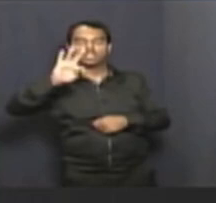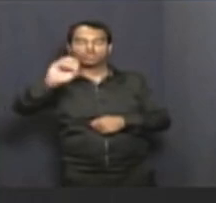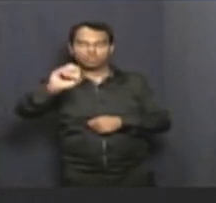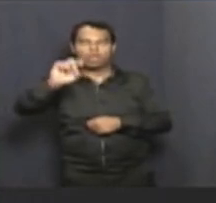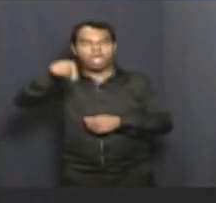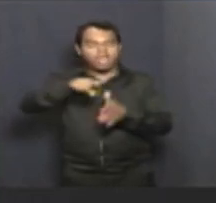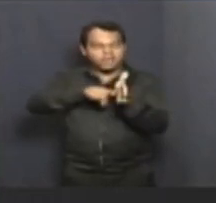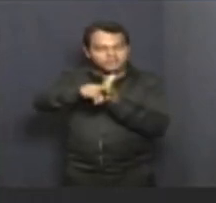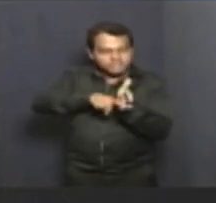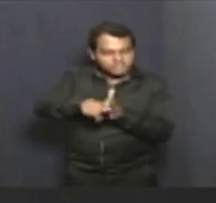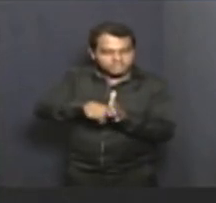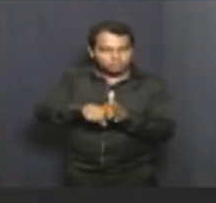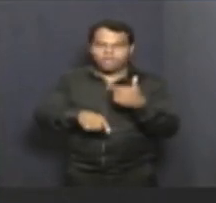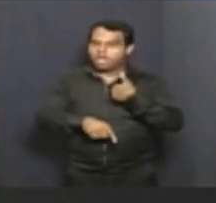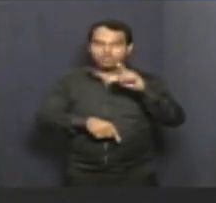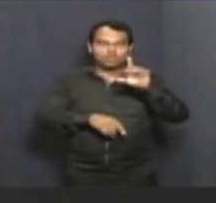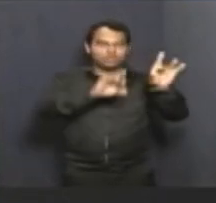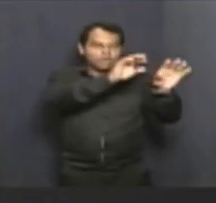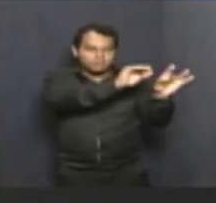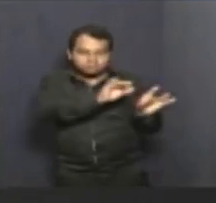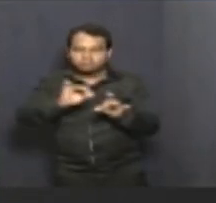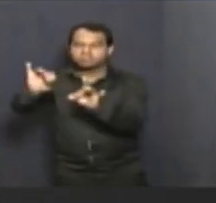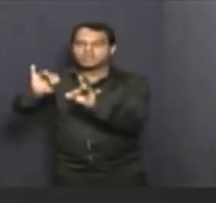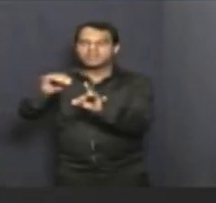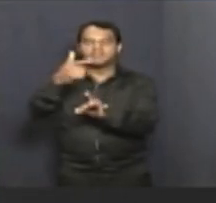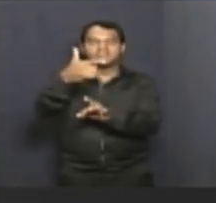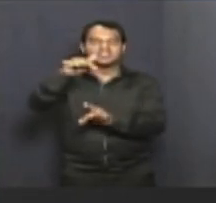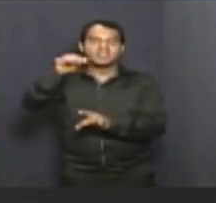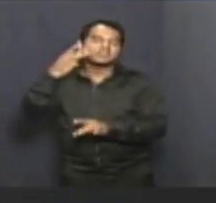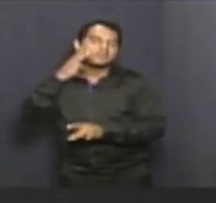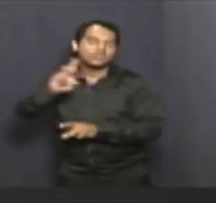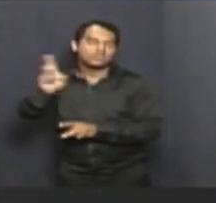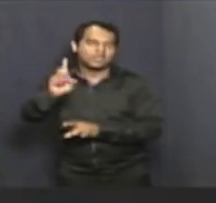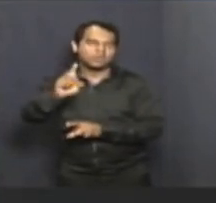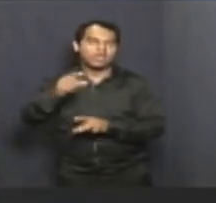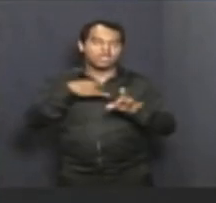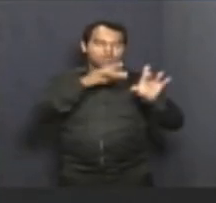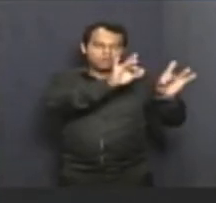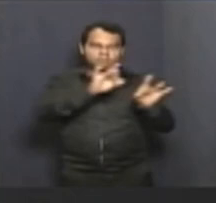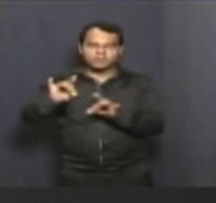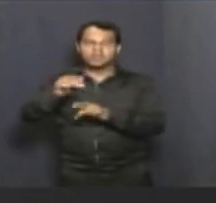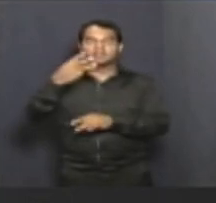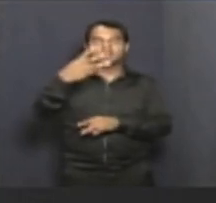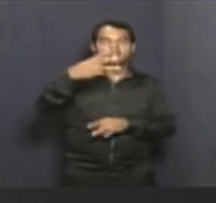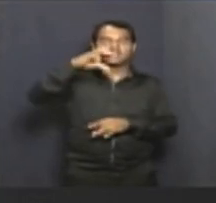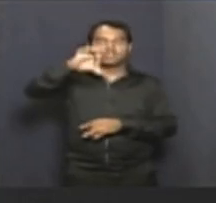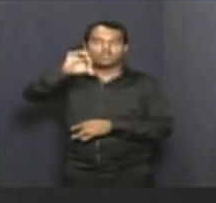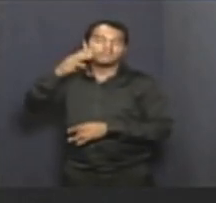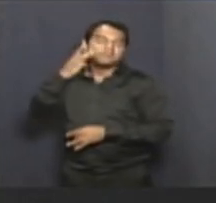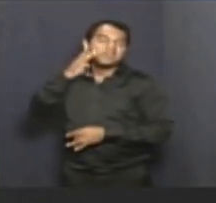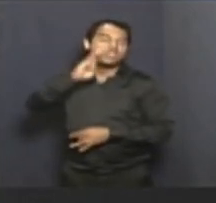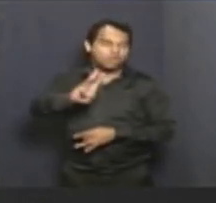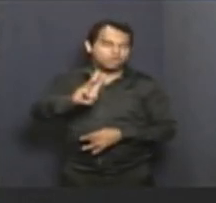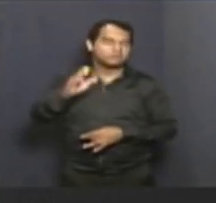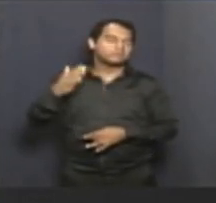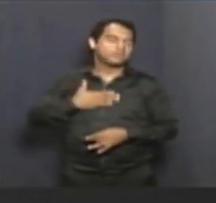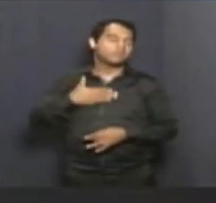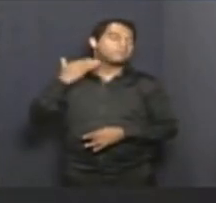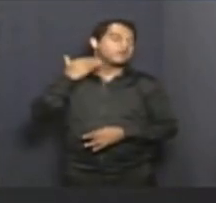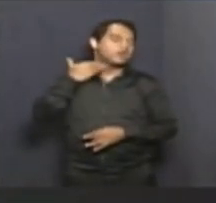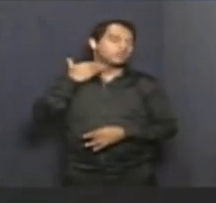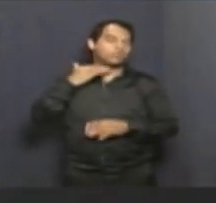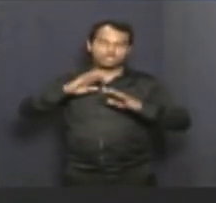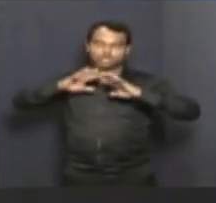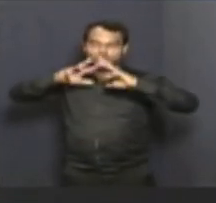movimentei 27 milhões na minha conta eu vi mento ei 39 milhões na minha conta no ano que foi citado e peguei